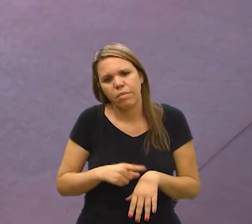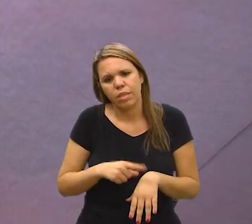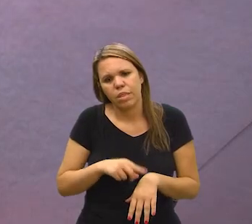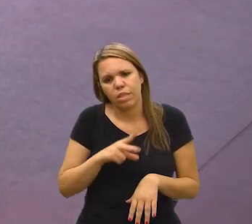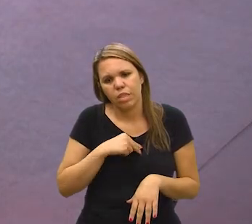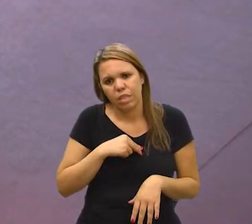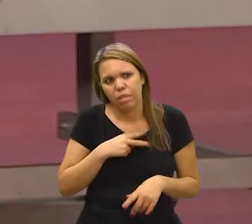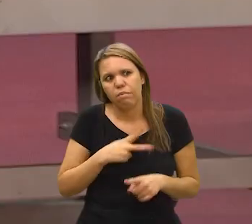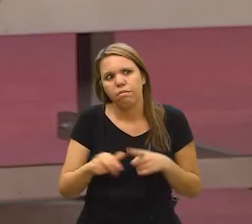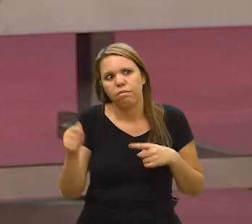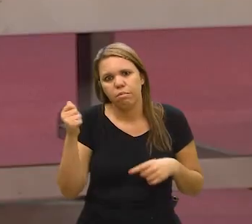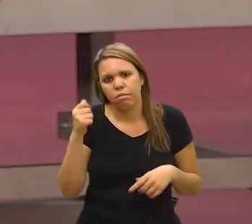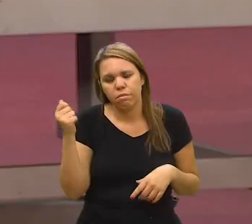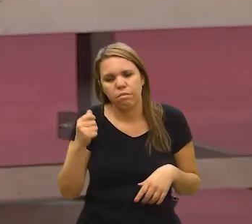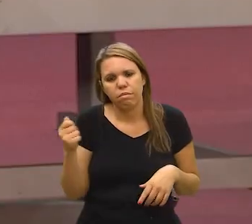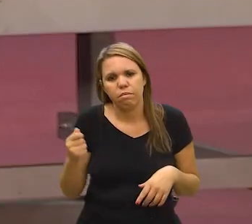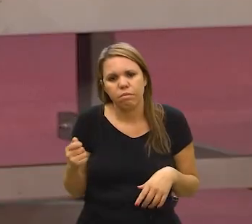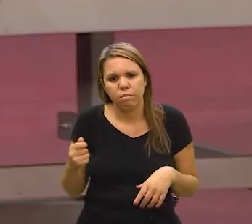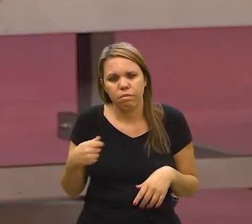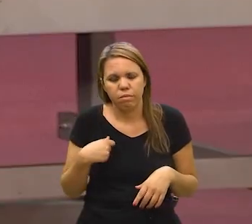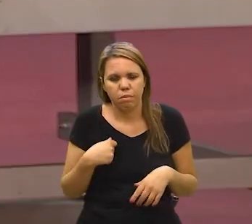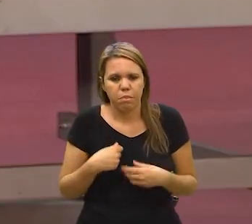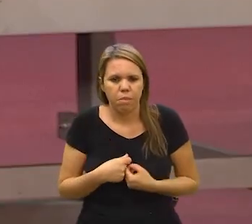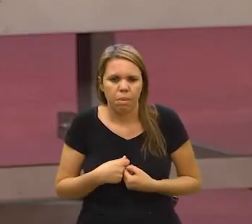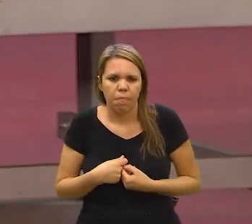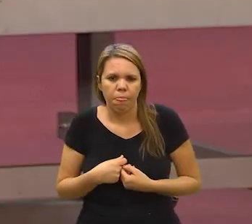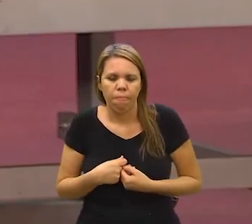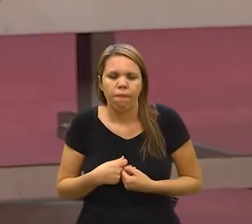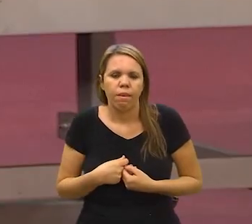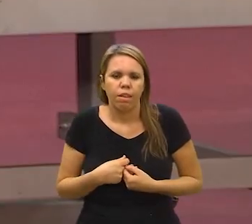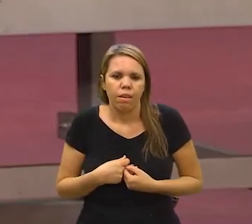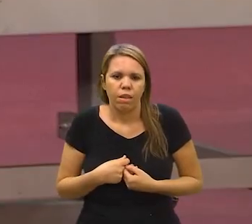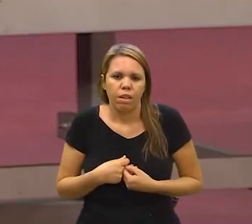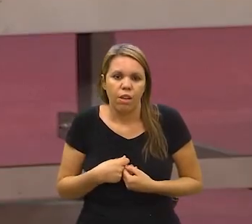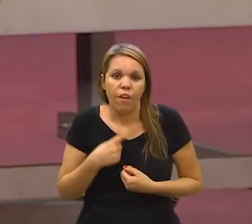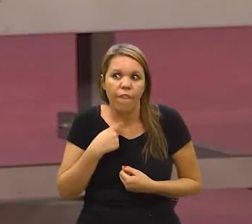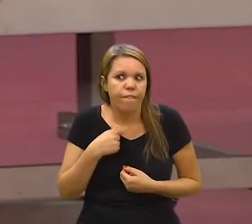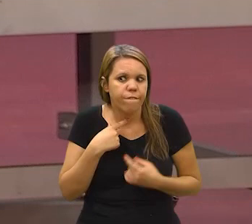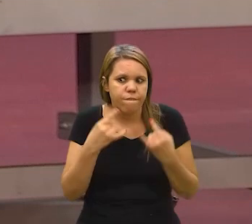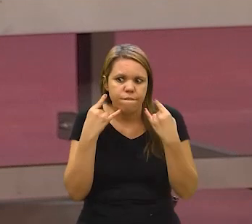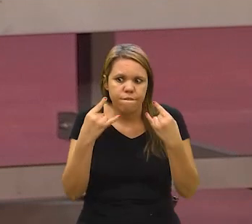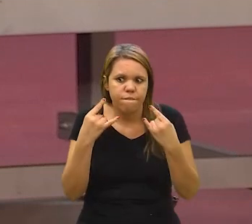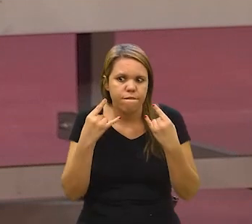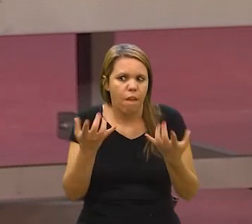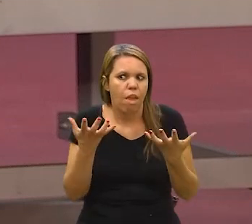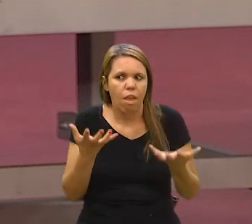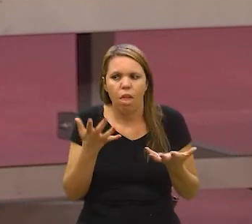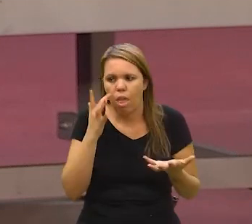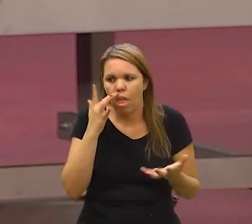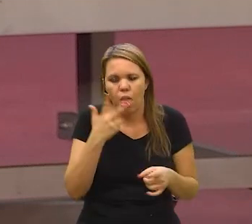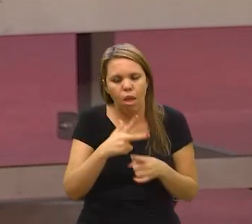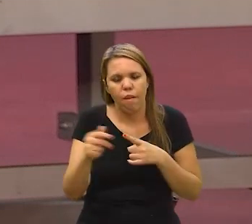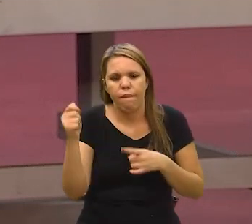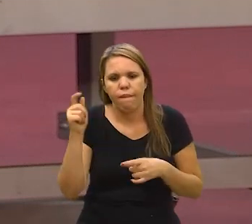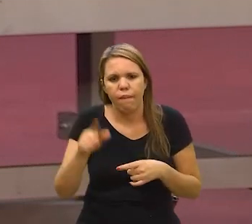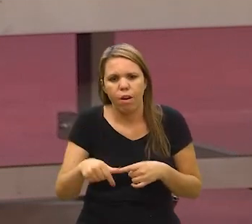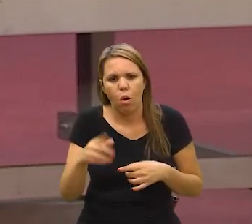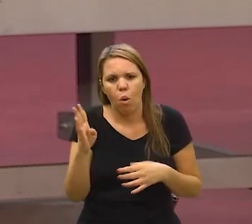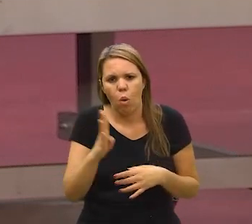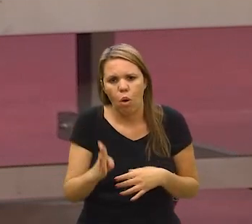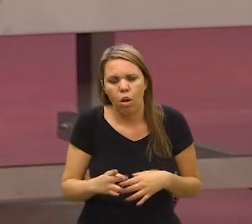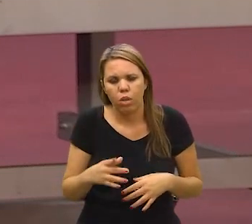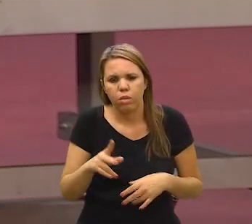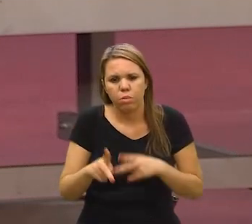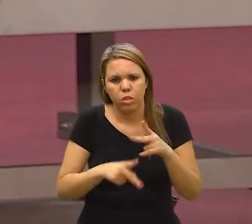momento que eu falo, nossa, foi muito superação. Foi daquele, falar assim, não, a vontade de buscar o ouro mesmo, né? A vontade, e eu acho que é uma coisa